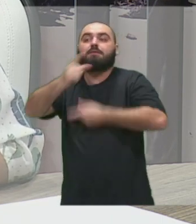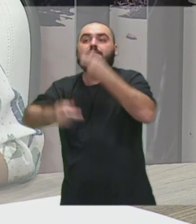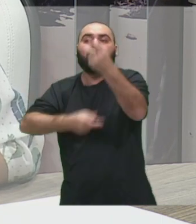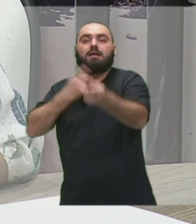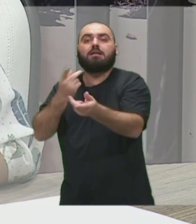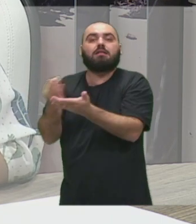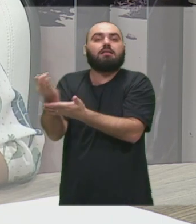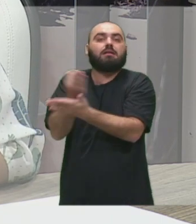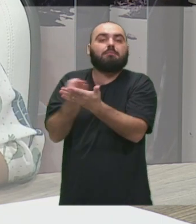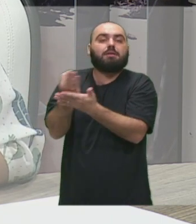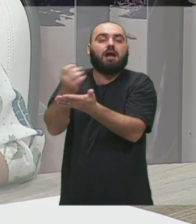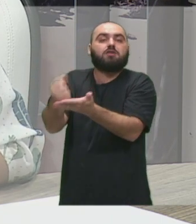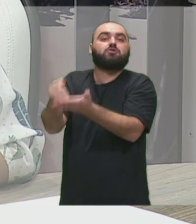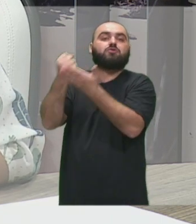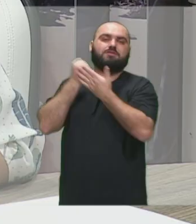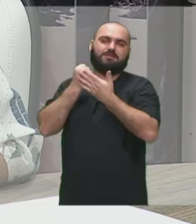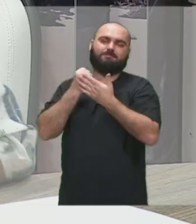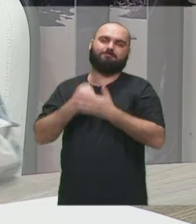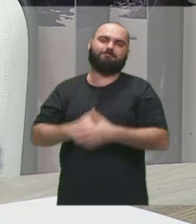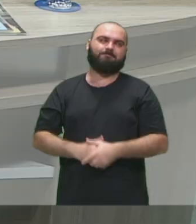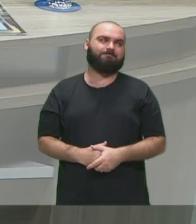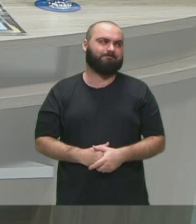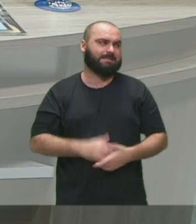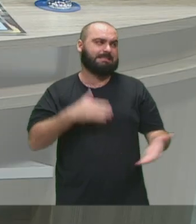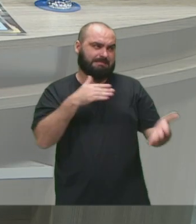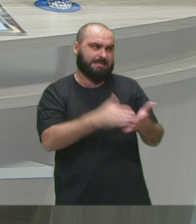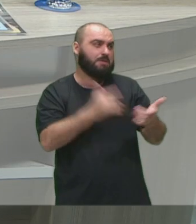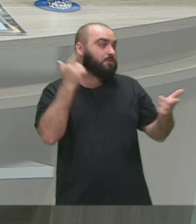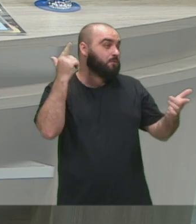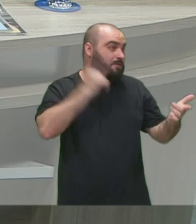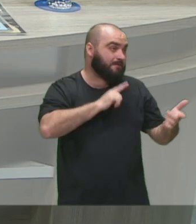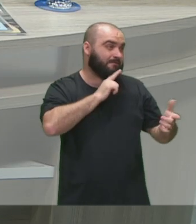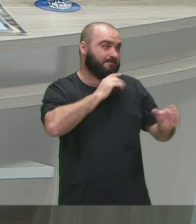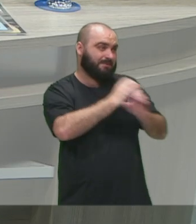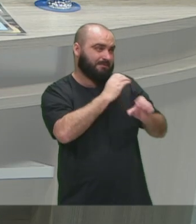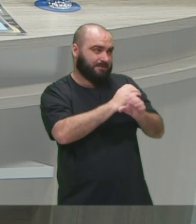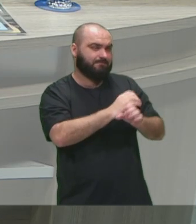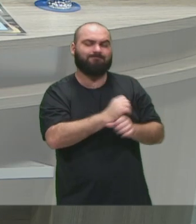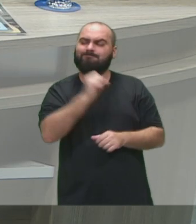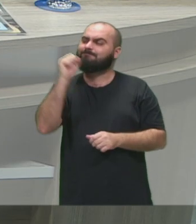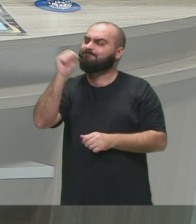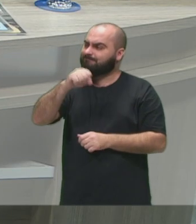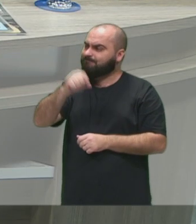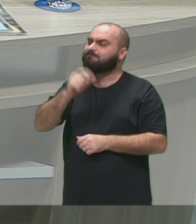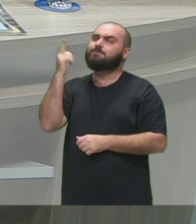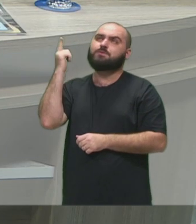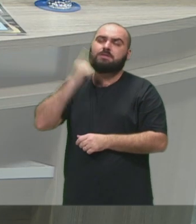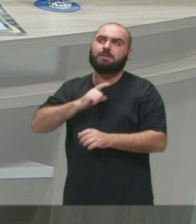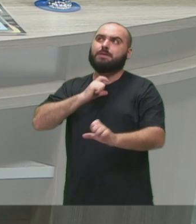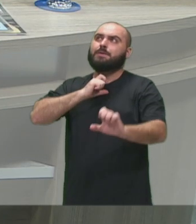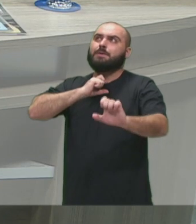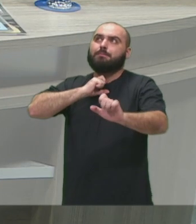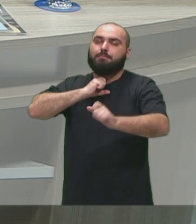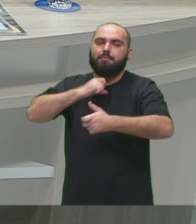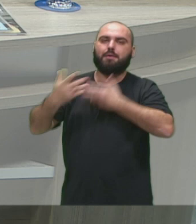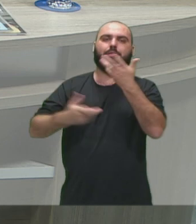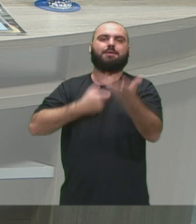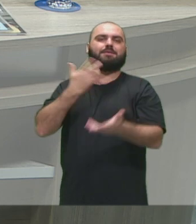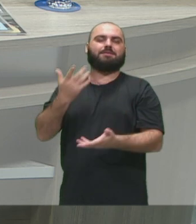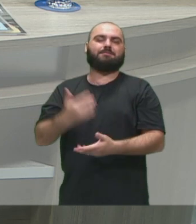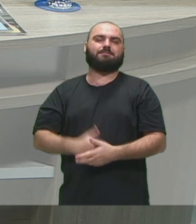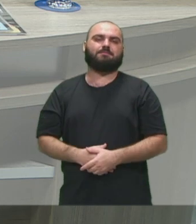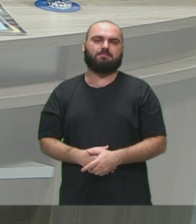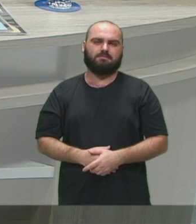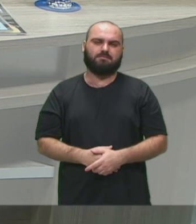terapêutica. Até conseguir falar, né? Falar. A fala é muito importante. Eu sempre digo que uma vítima